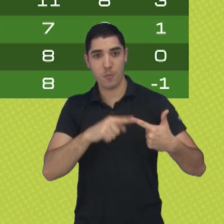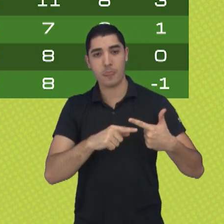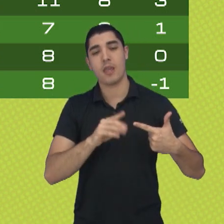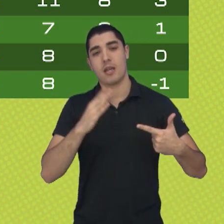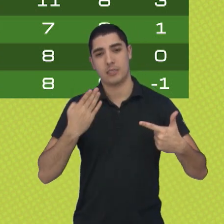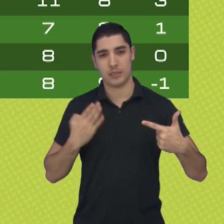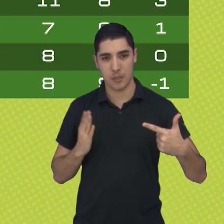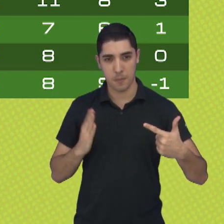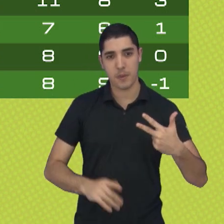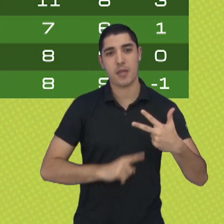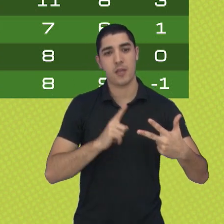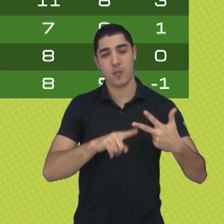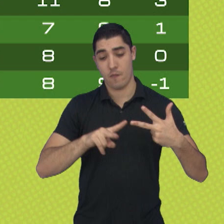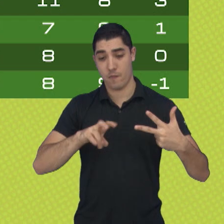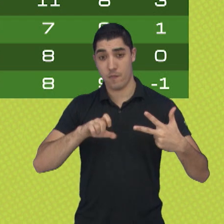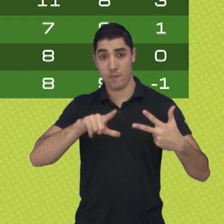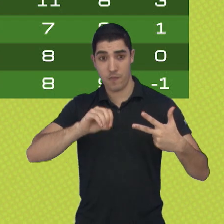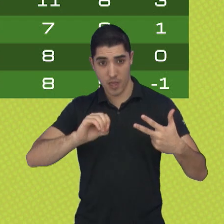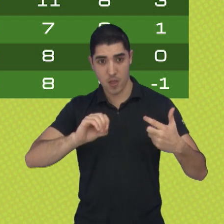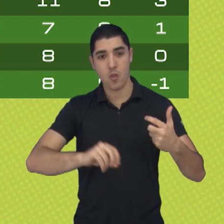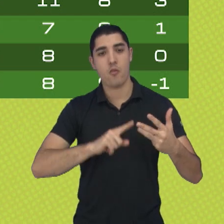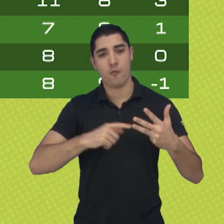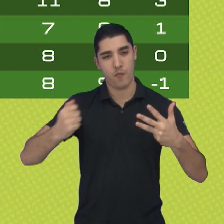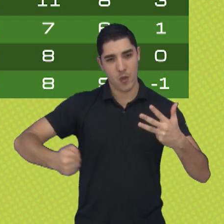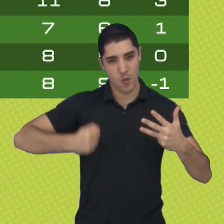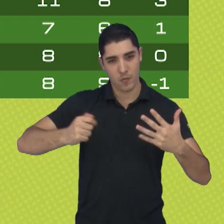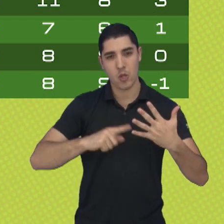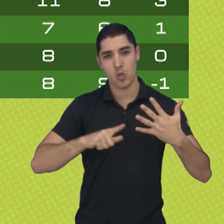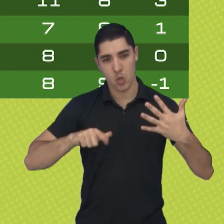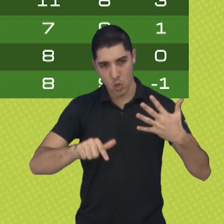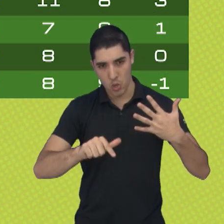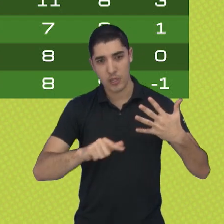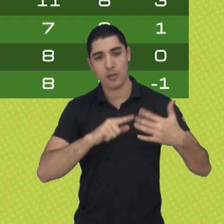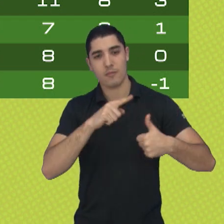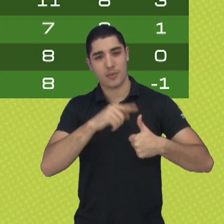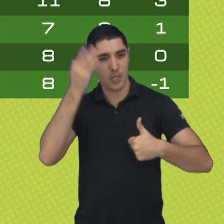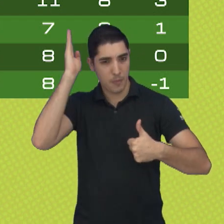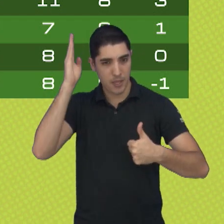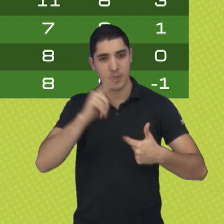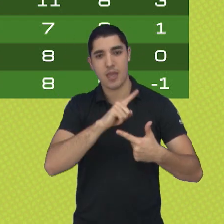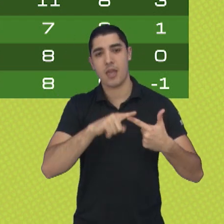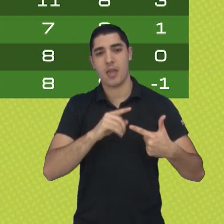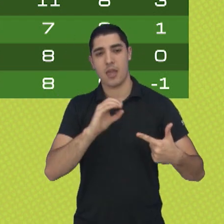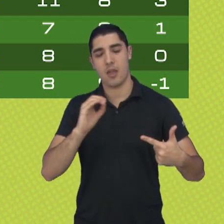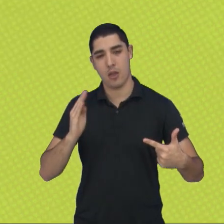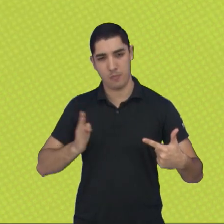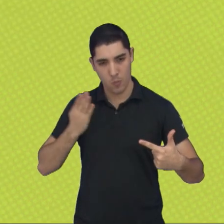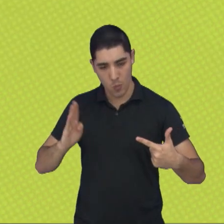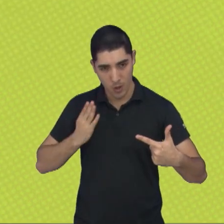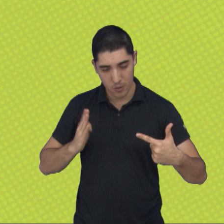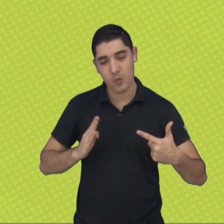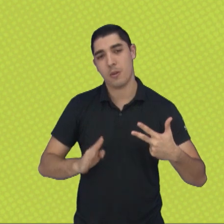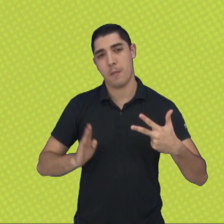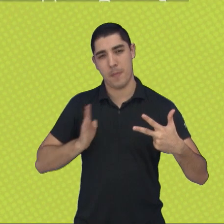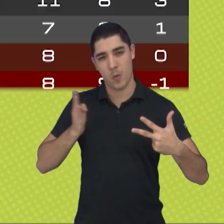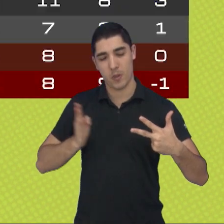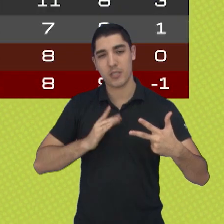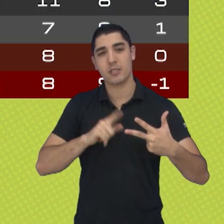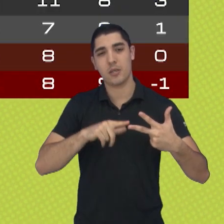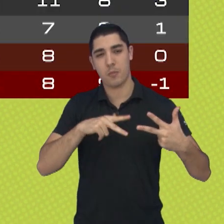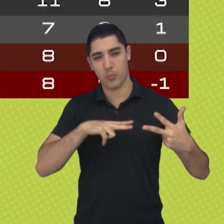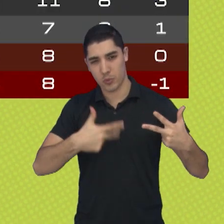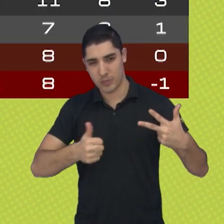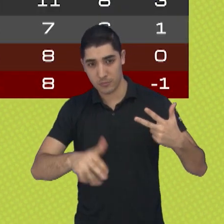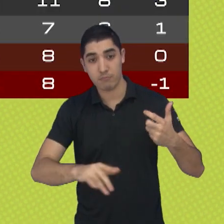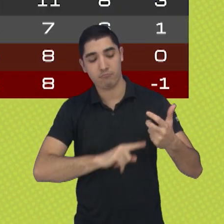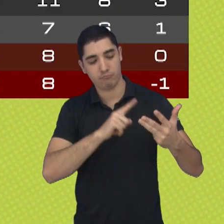Ferroviária, Noroeste, Taubaté com a derrota caiu para 6º, Oeste em 7º, 8º, Portuguesa Santista seriam os 8 classificados. O outro lado da